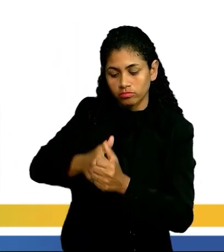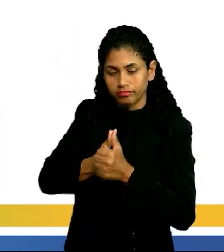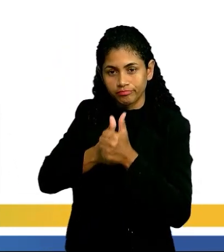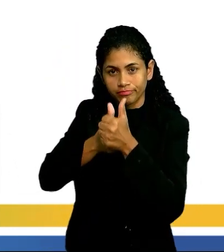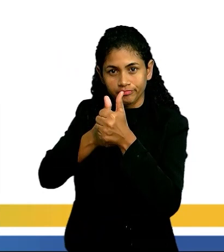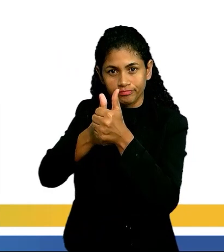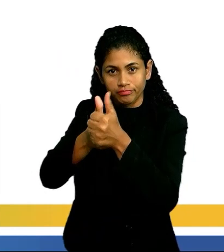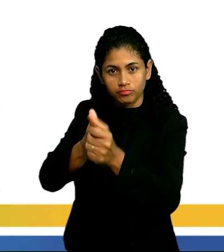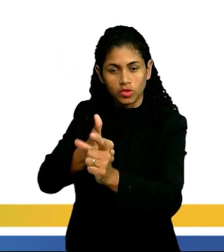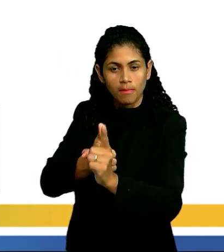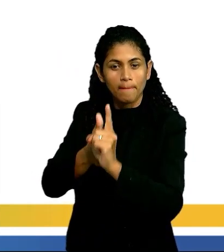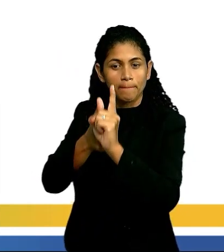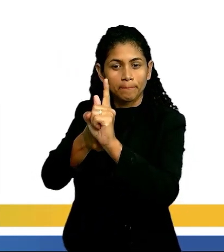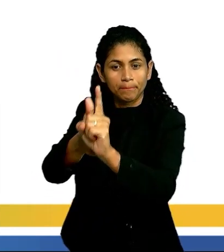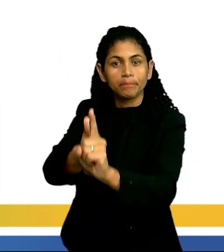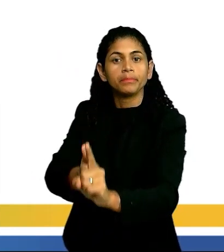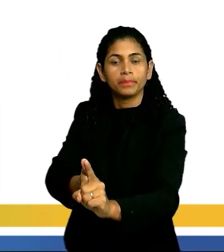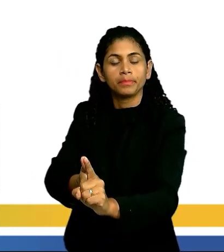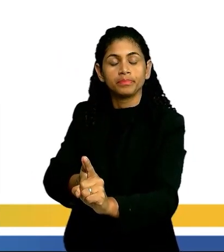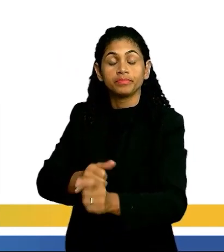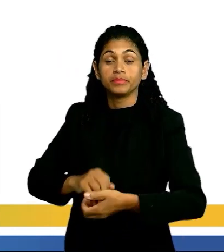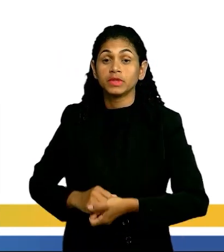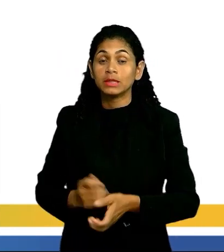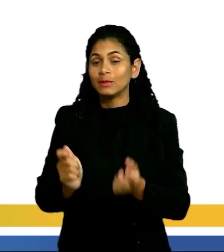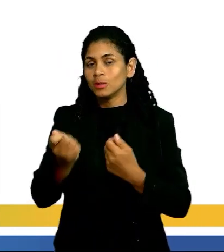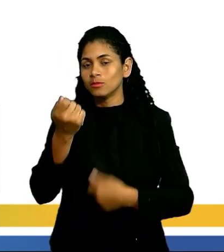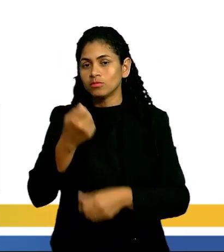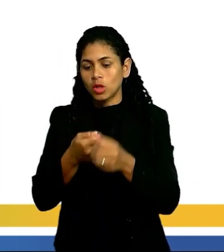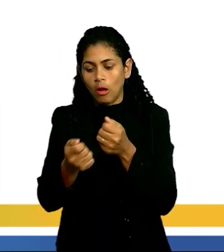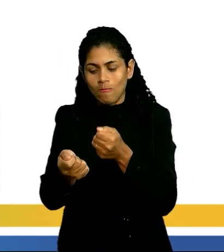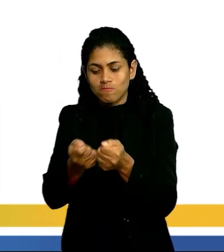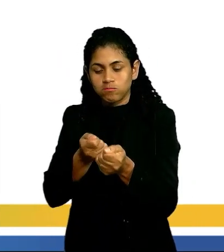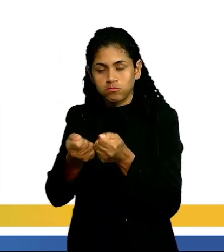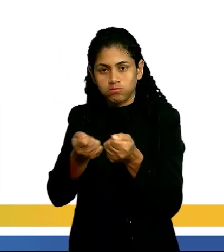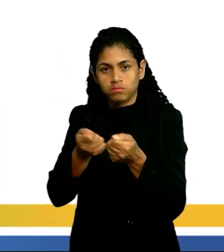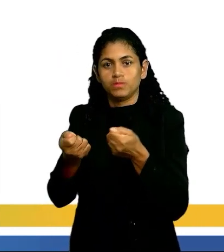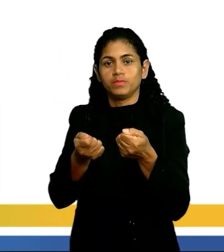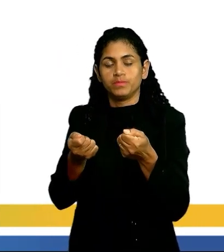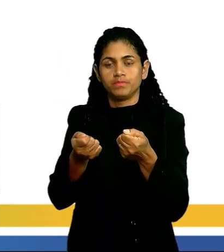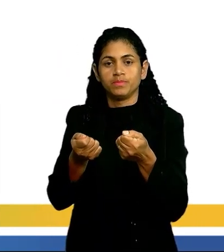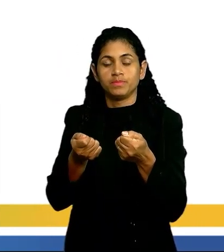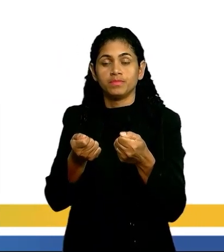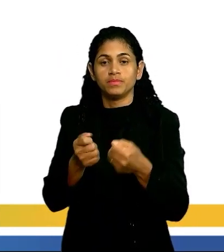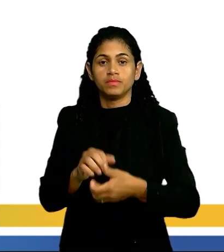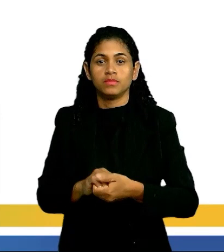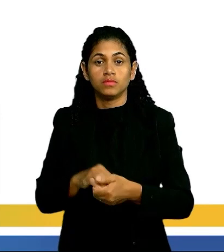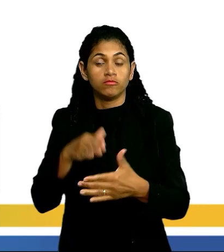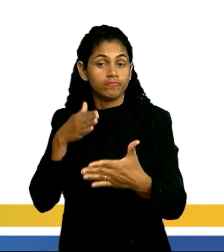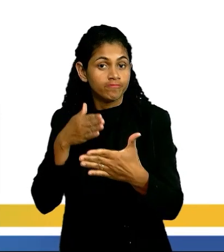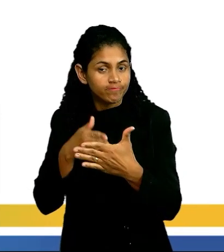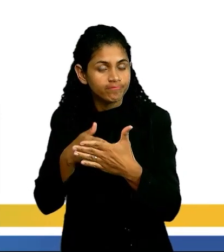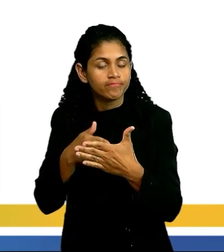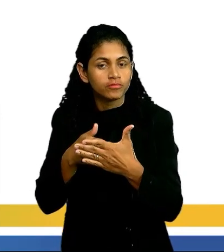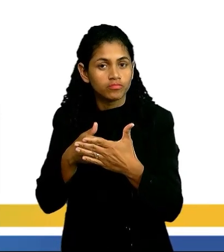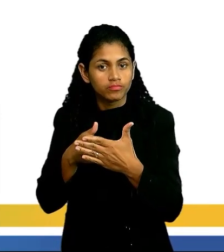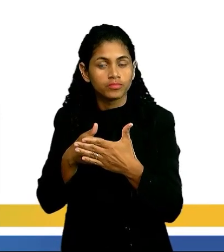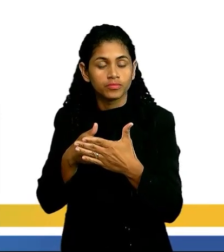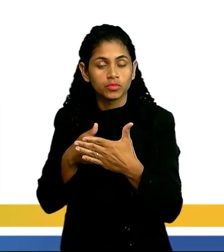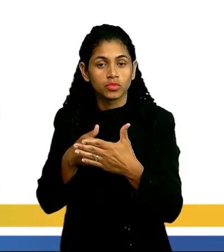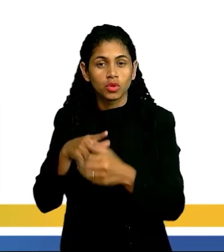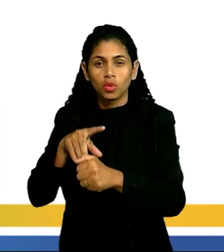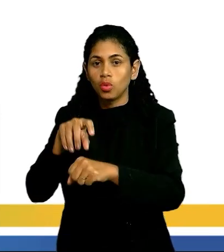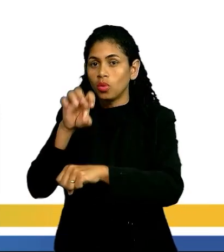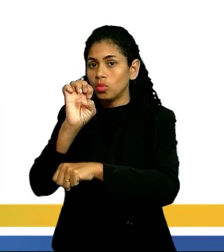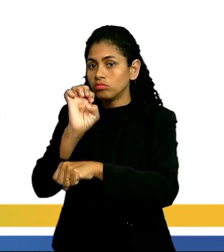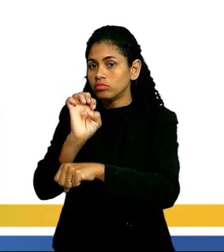cegamente. E uma economia controlada, ou seja, com interferência do